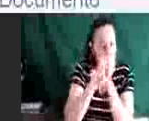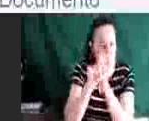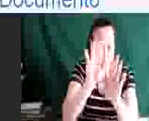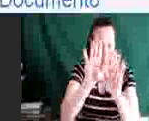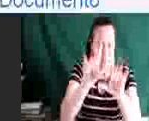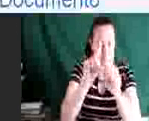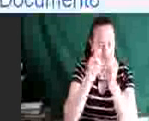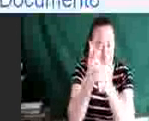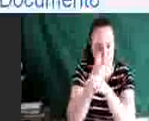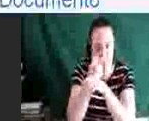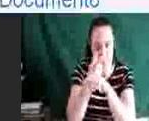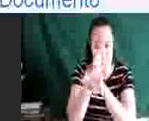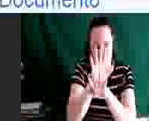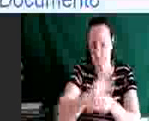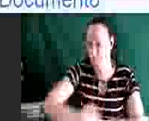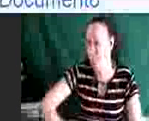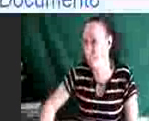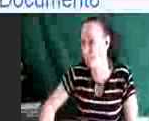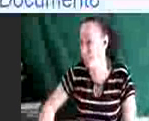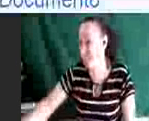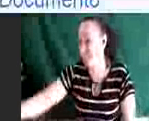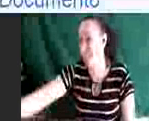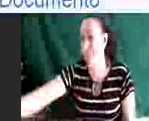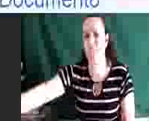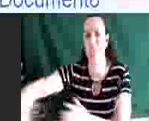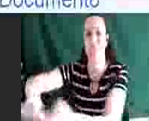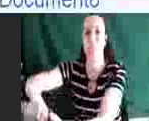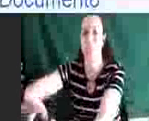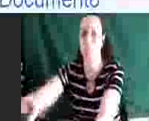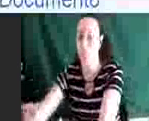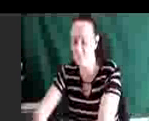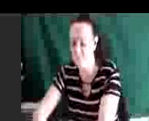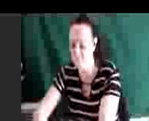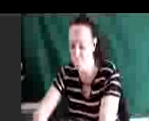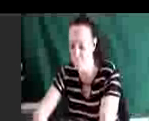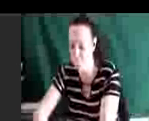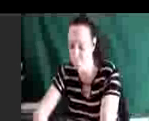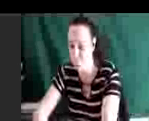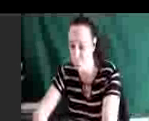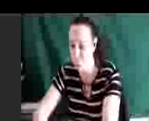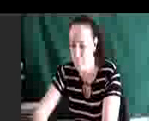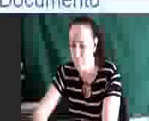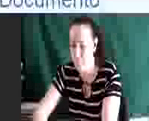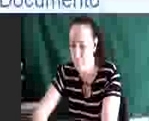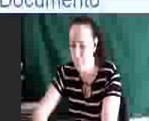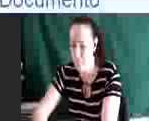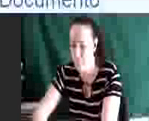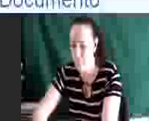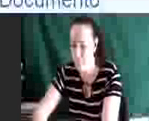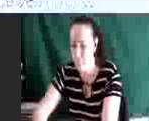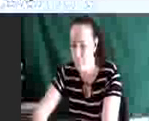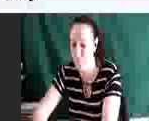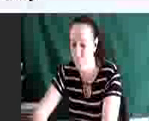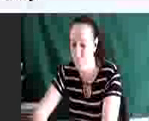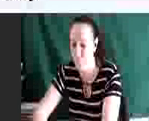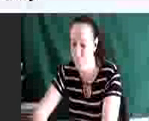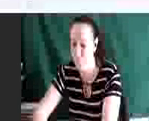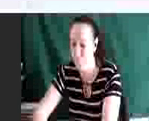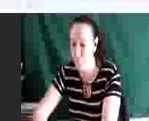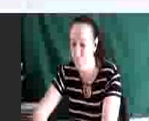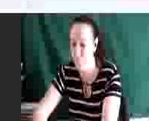que usam a internet, né? E também para aplicações de hardware, de celulares e tudo mais,